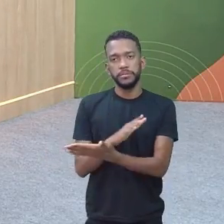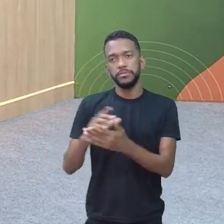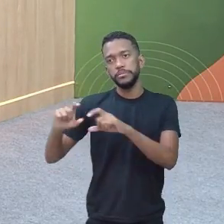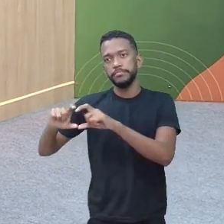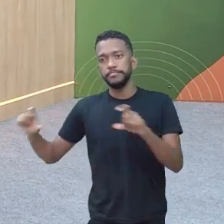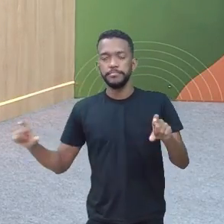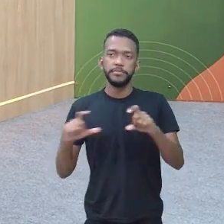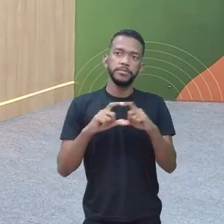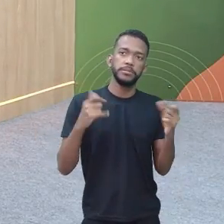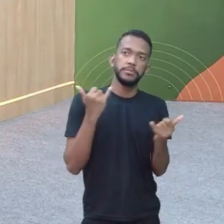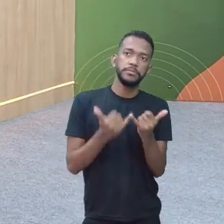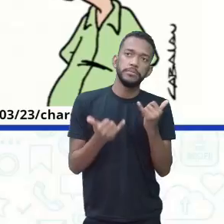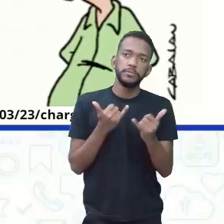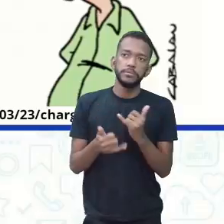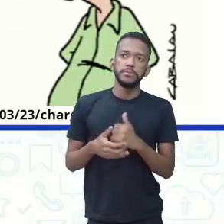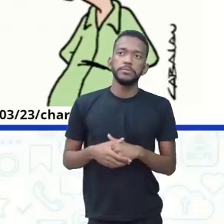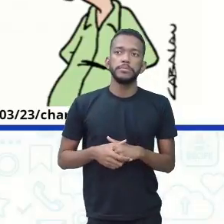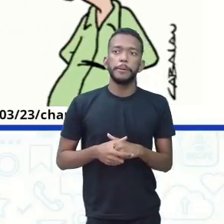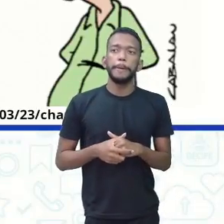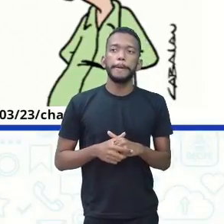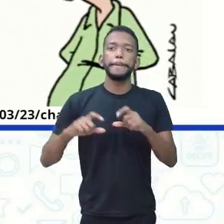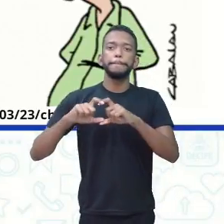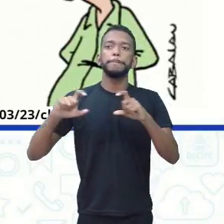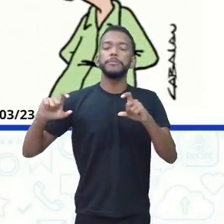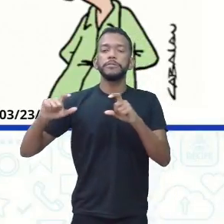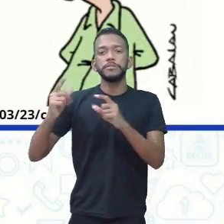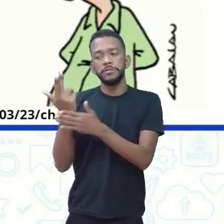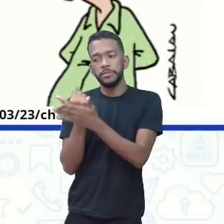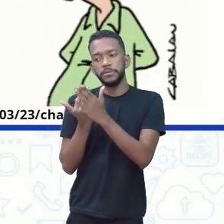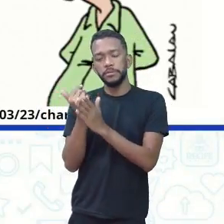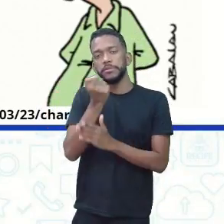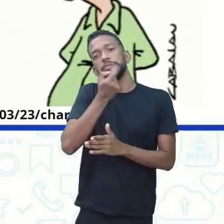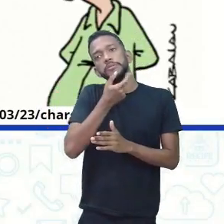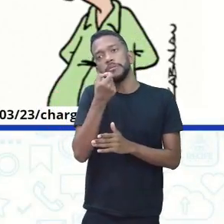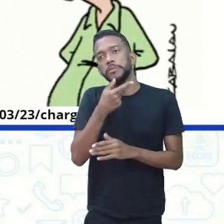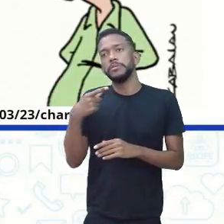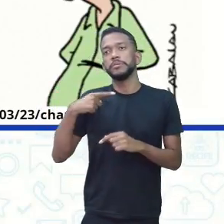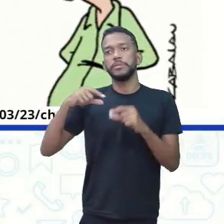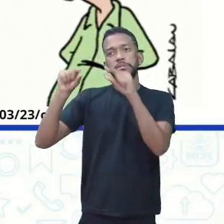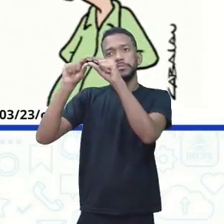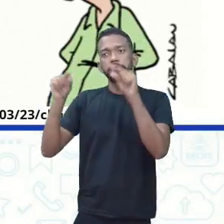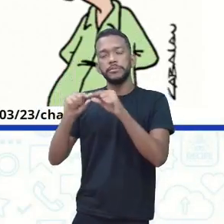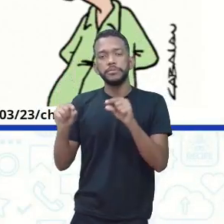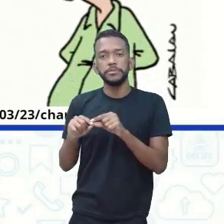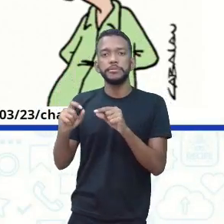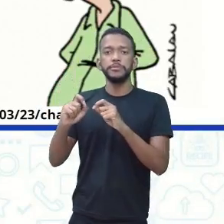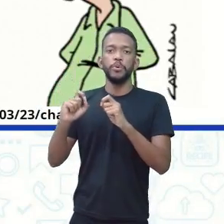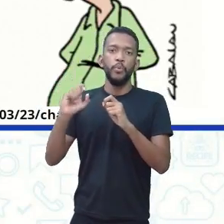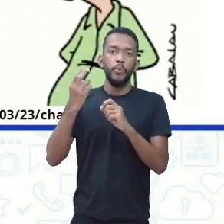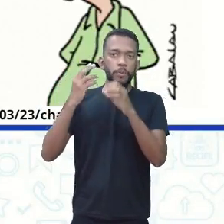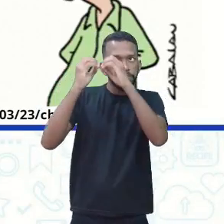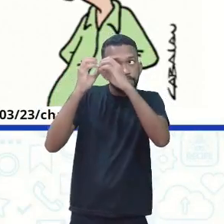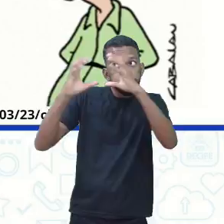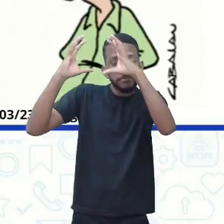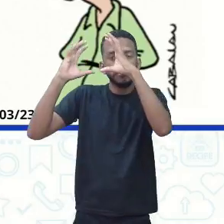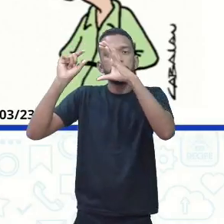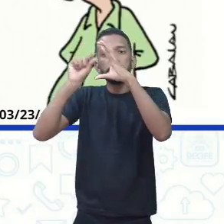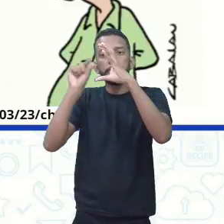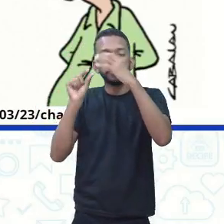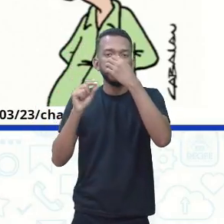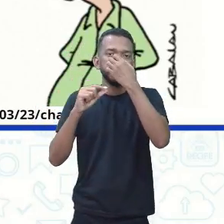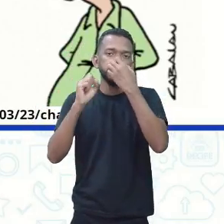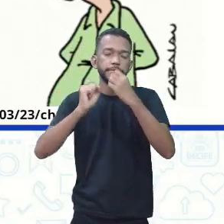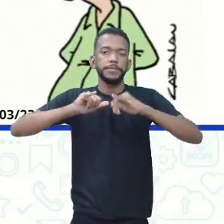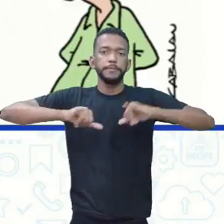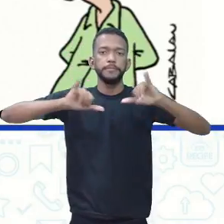ali. A charge é um desenho humorístico, com ou sem legenda ou balão, geralmente veiculado pela imprensa e tendo por